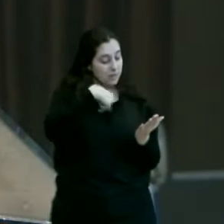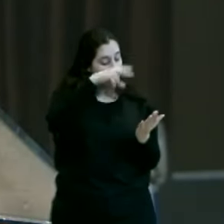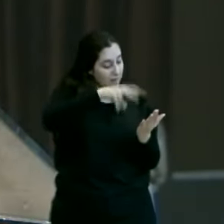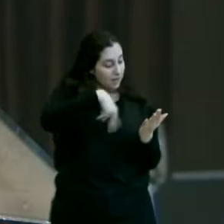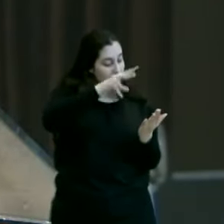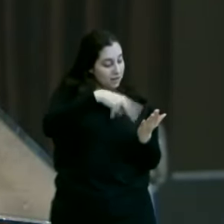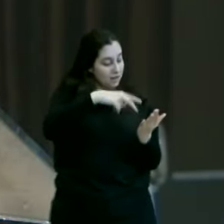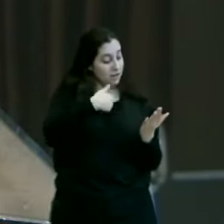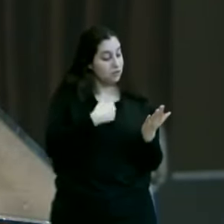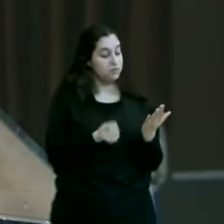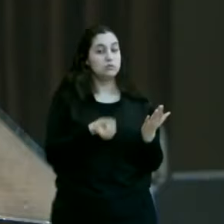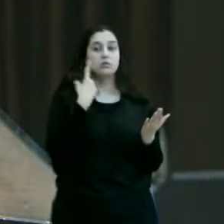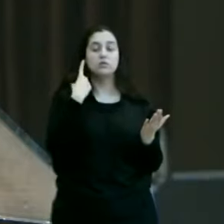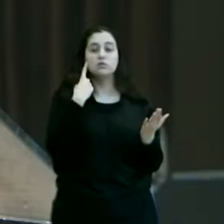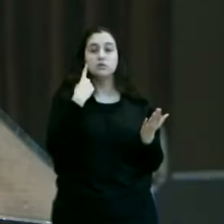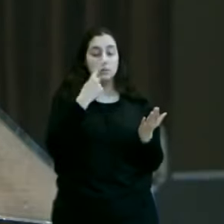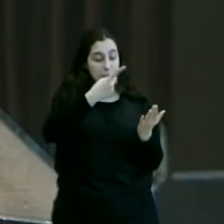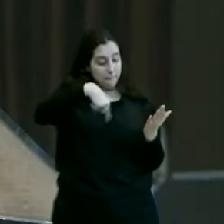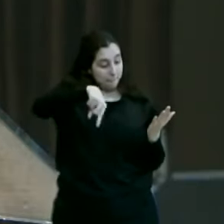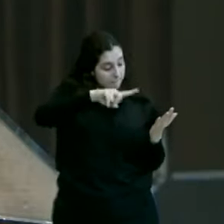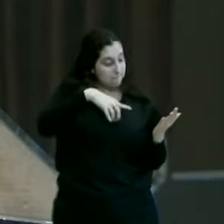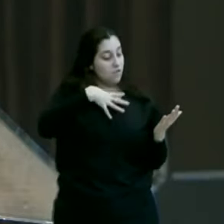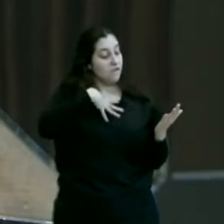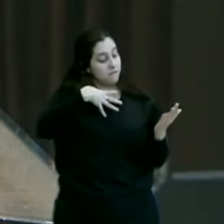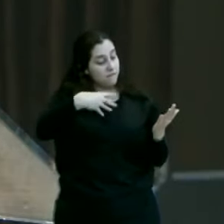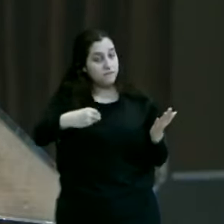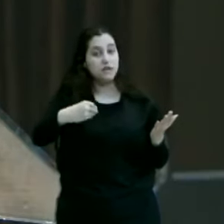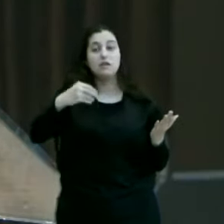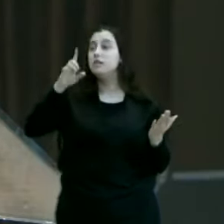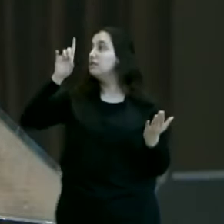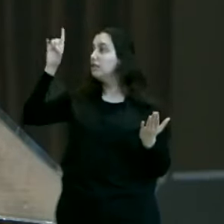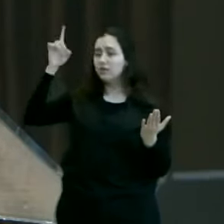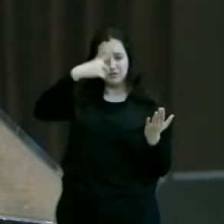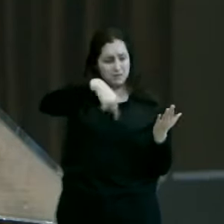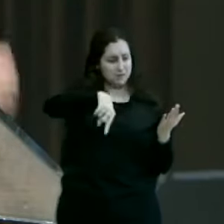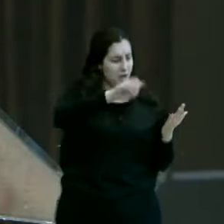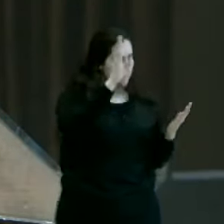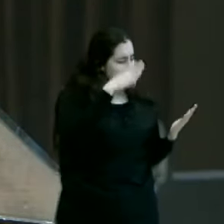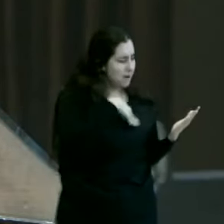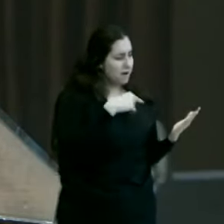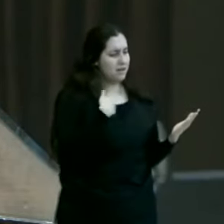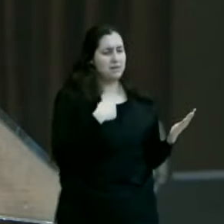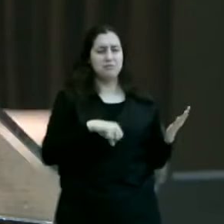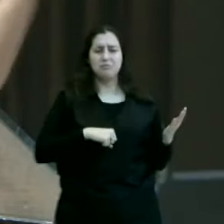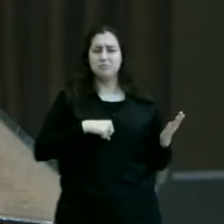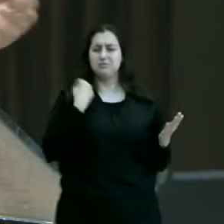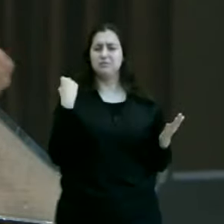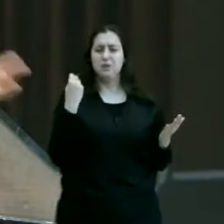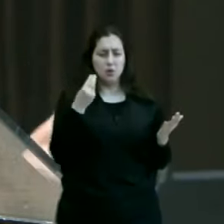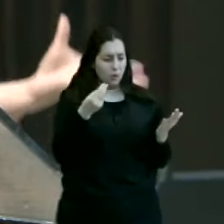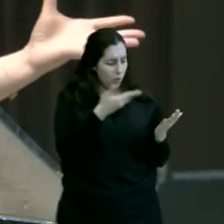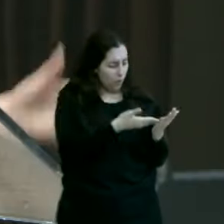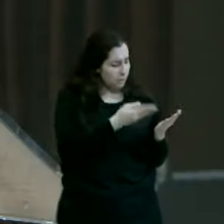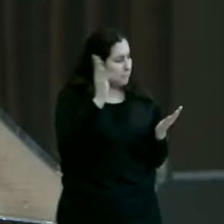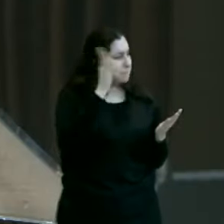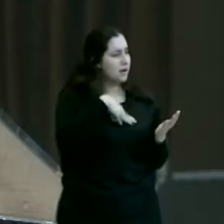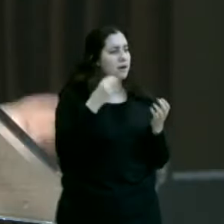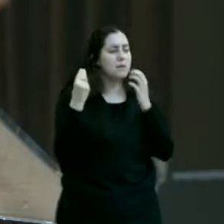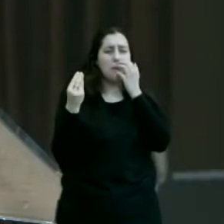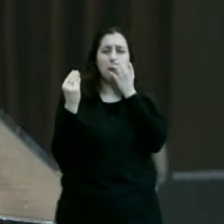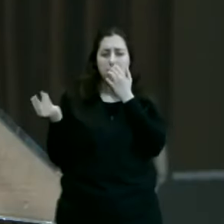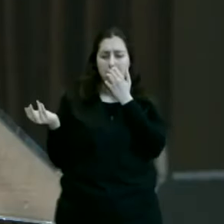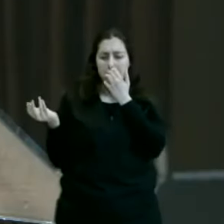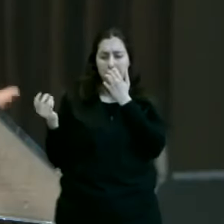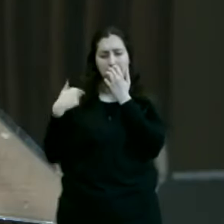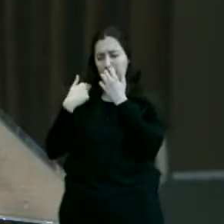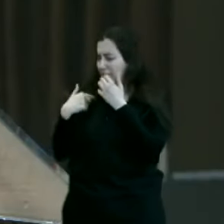vez que eu lia que falava assim, e os filhos do Senhor fizeram mal diante dos olhos do Senhor, eu ficava com uma raiva deles, falava, como que pode? Pastor Liel